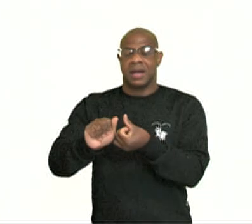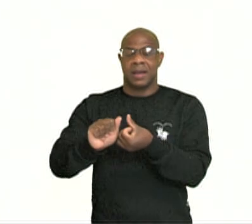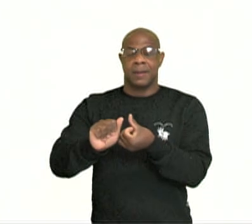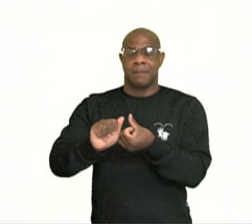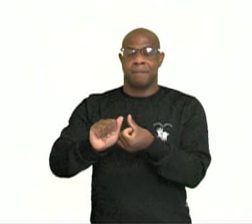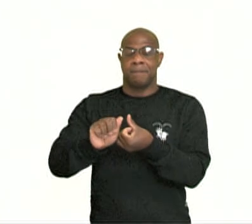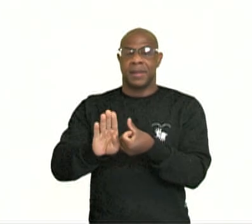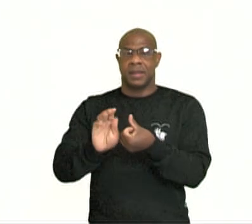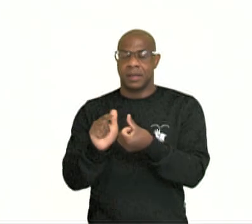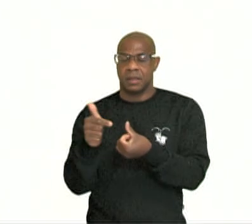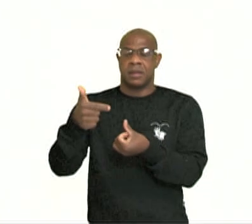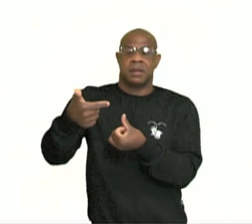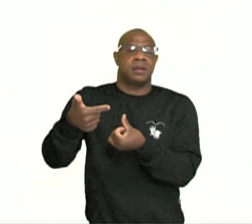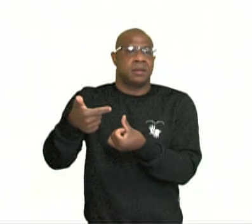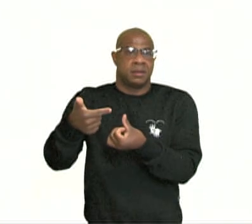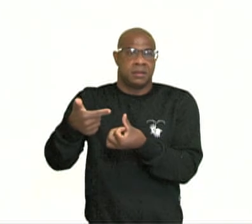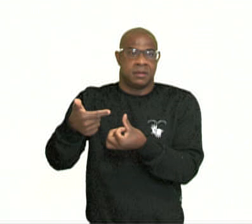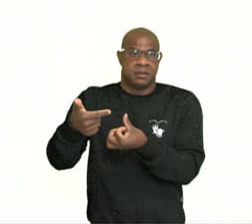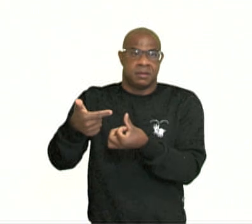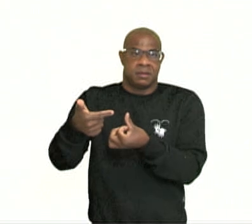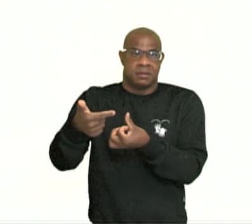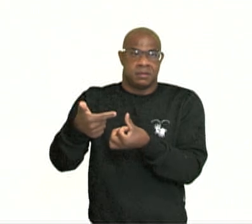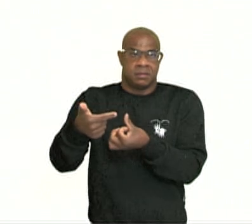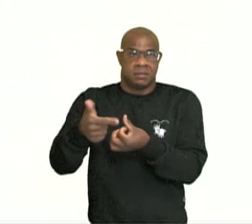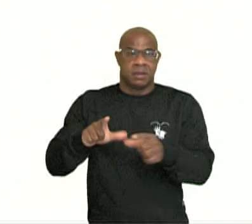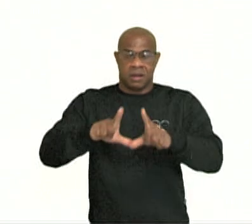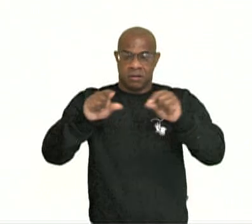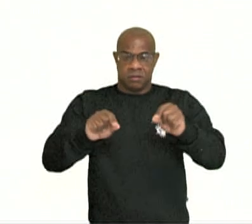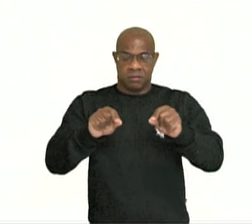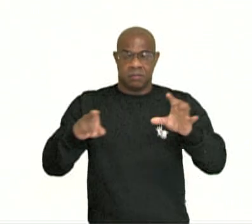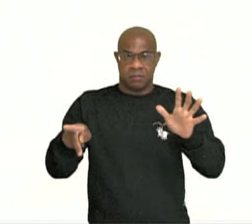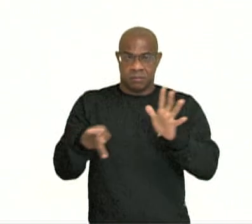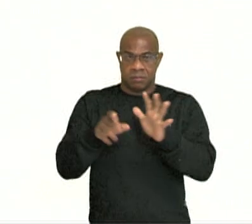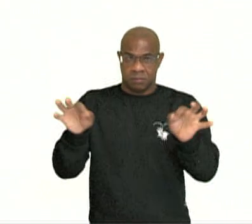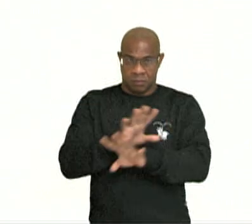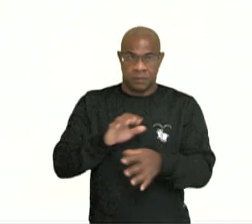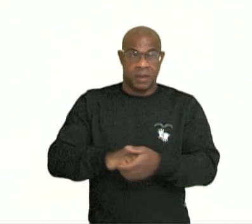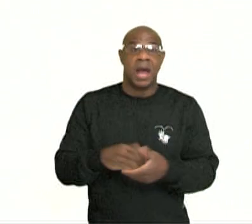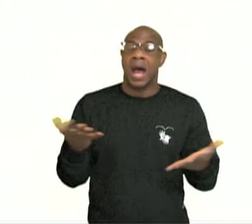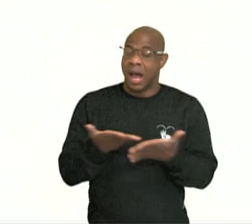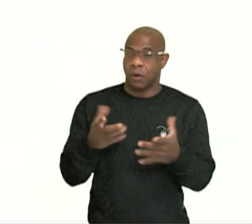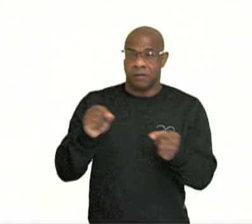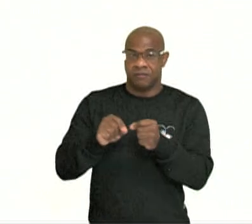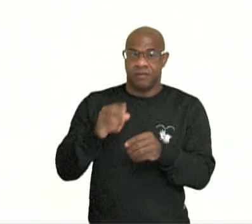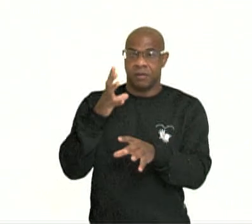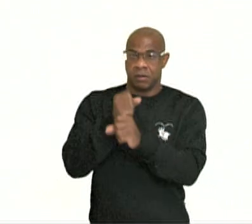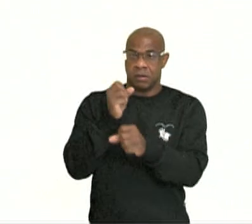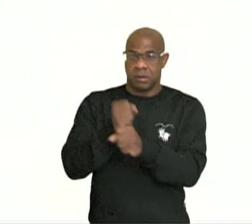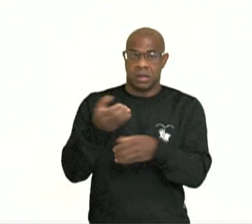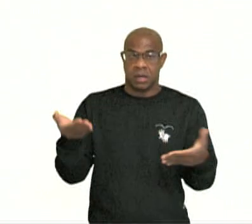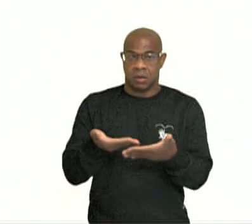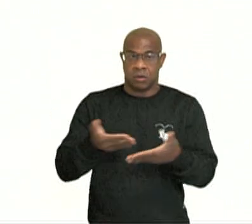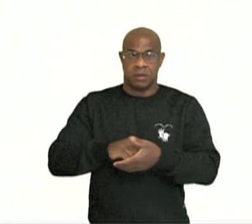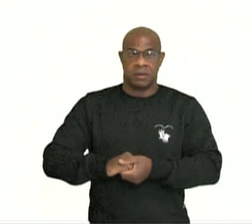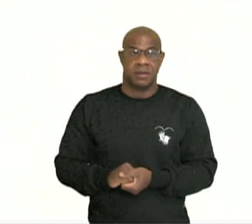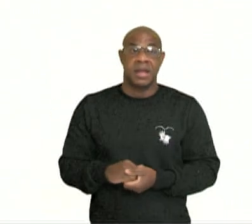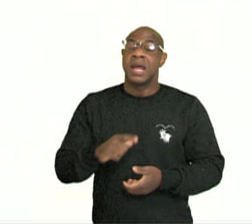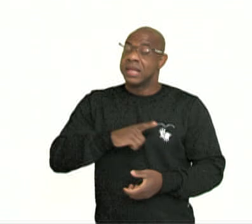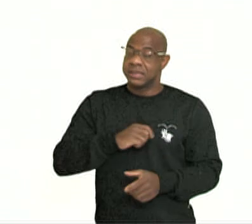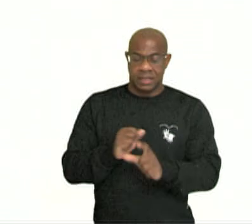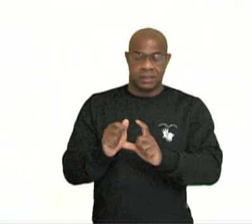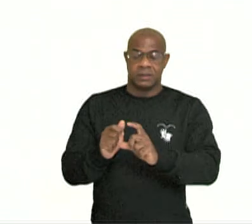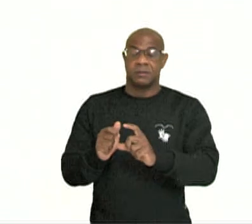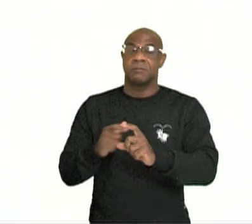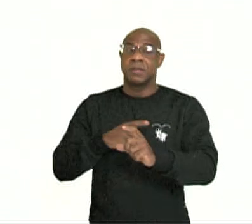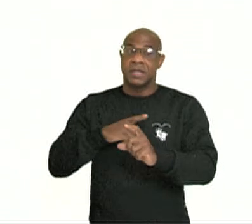da geometria. Apliquei a fórmula da área. Agora, eu vou fazer a parte da continha, não esquecendo que eu tenho uma potência de